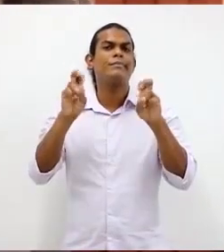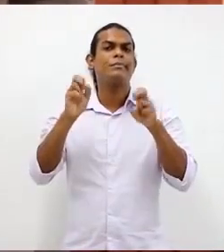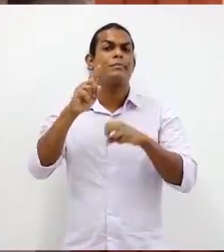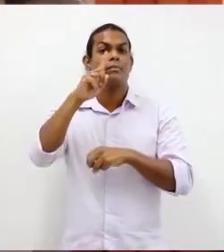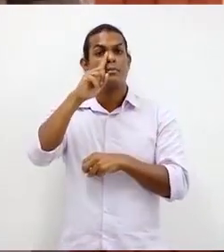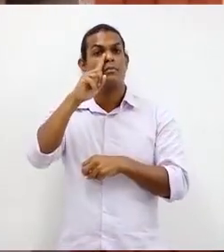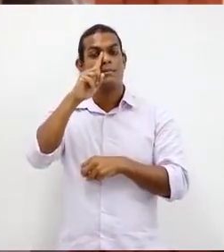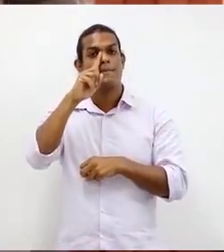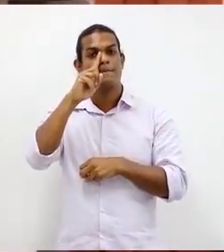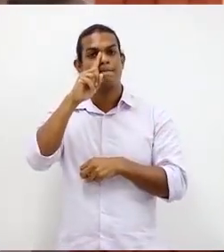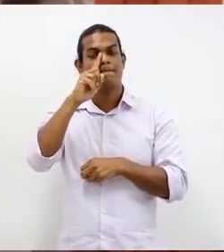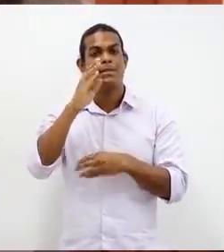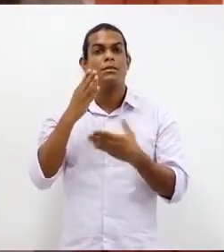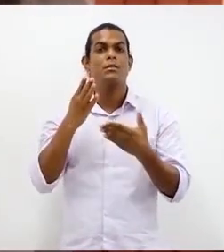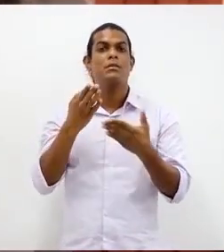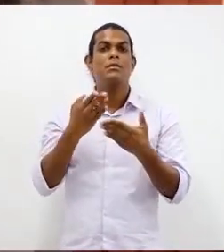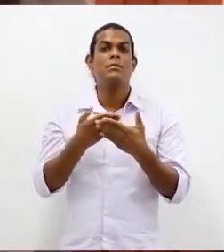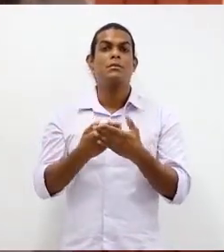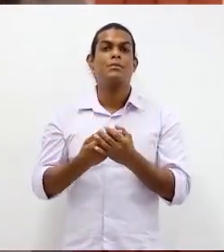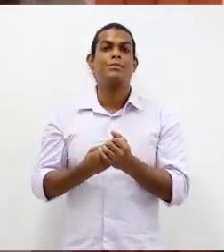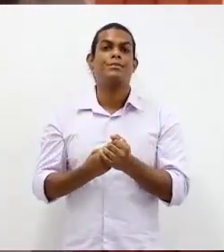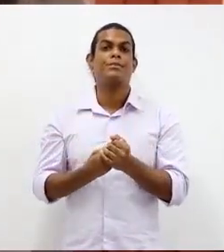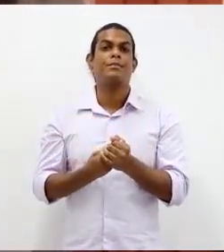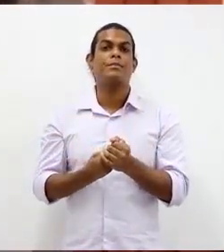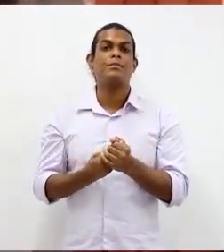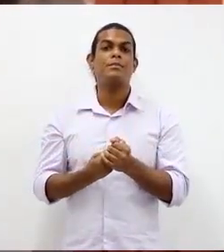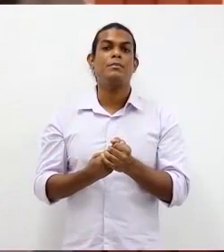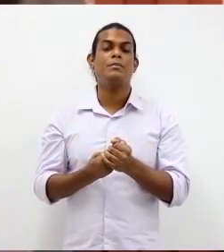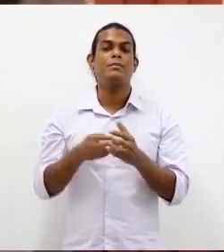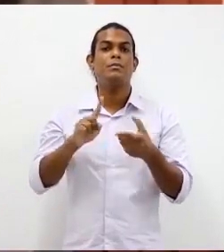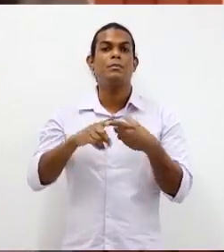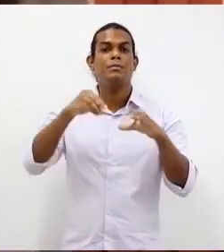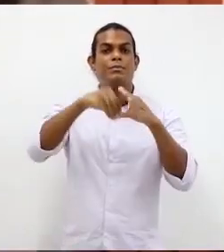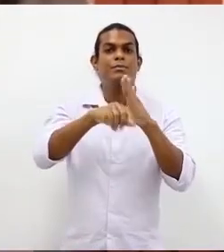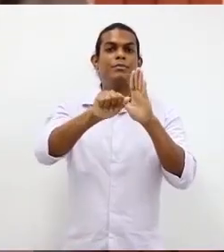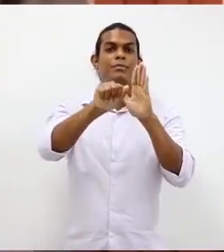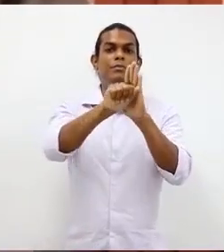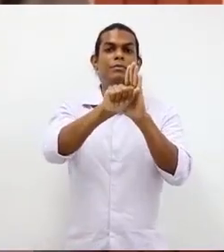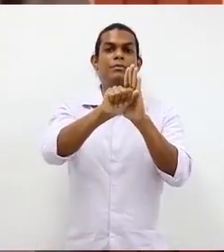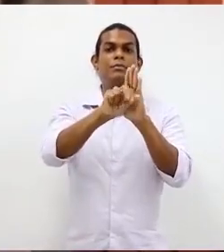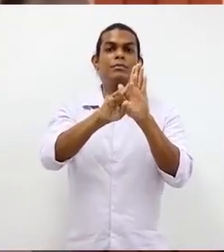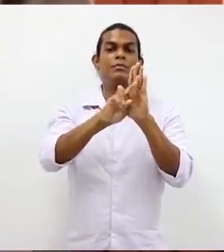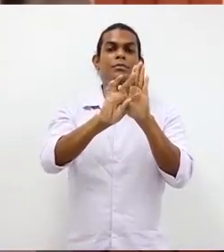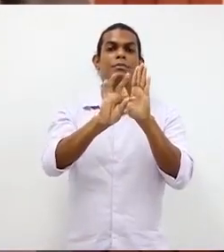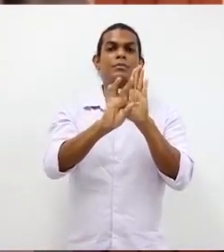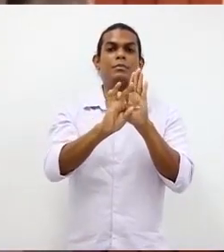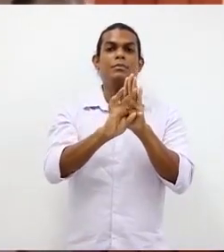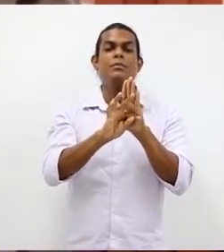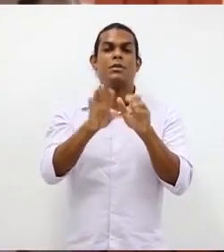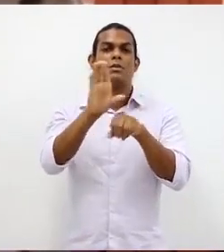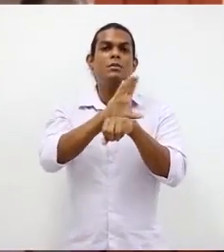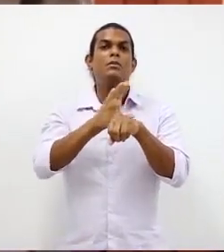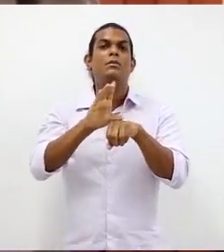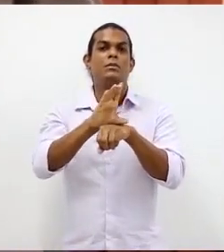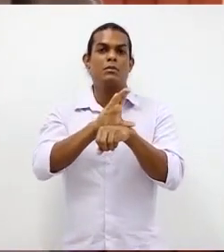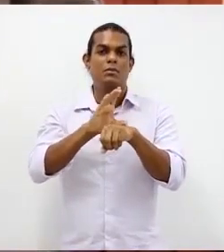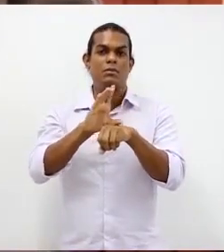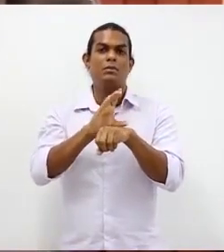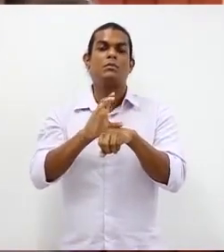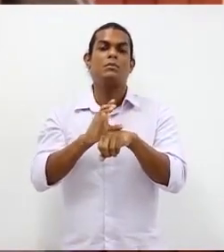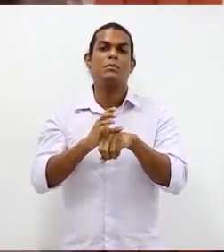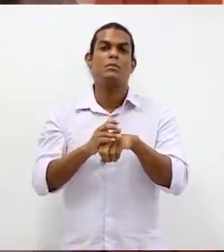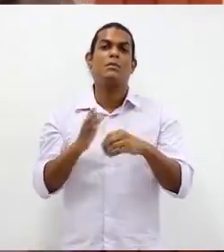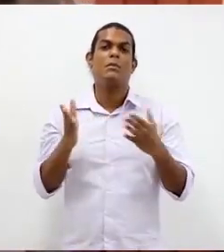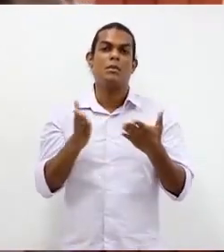periculosidade, também prevista ali pelos artigos 189 e a 195 da CLT. Ora, nós vimos a insalubridade, agora vamos